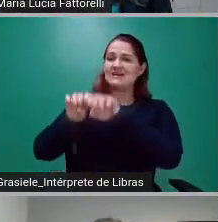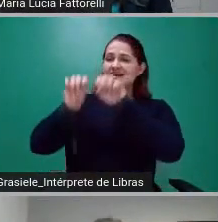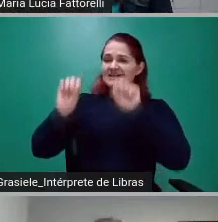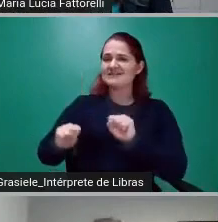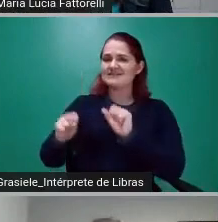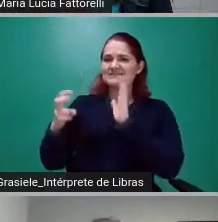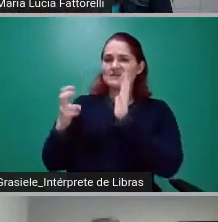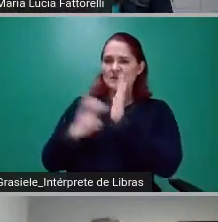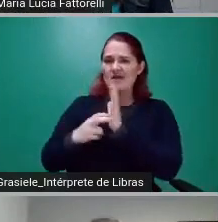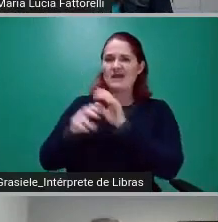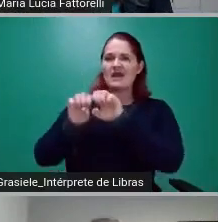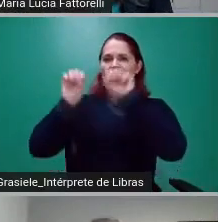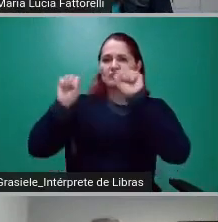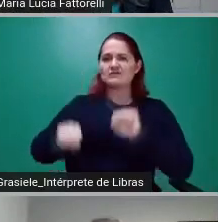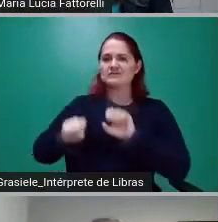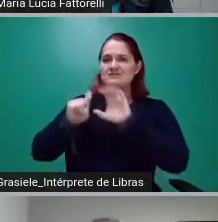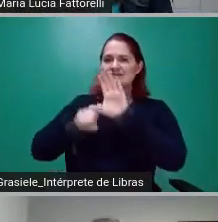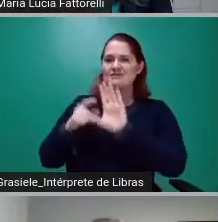da dívida.